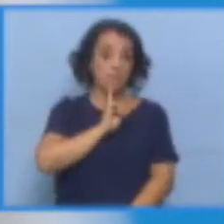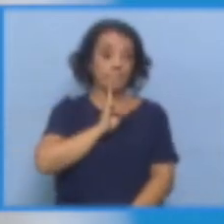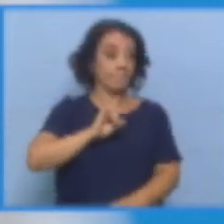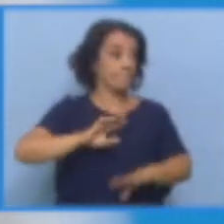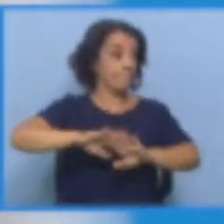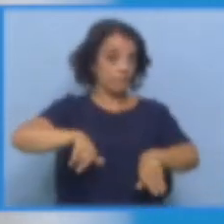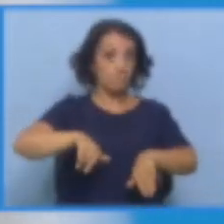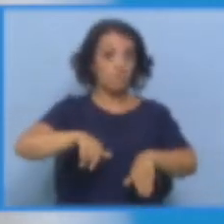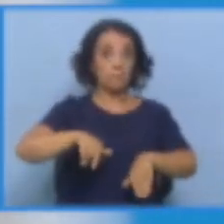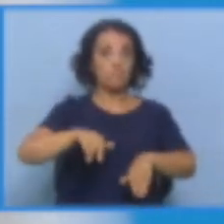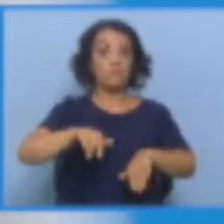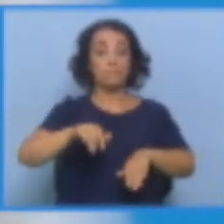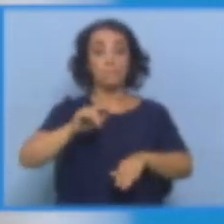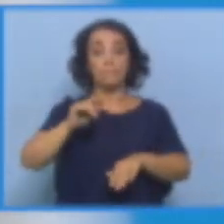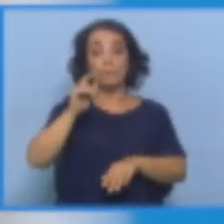comete adultério.